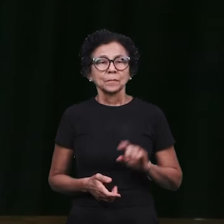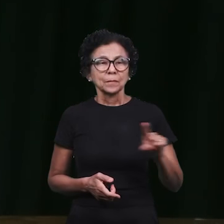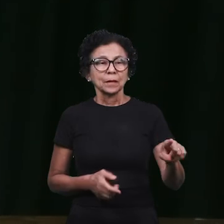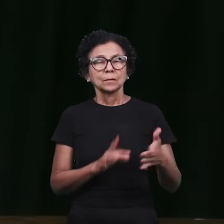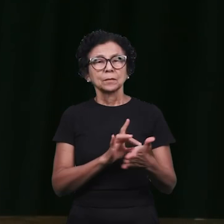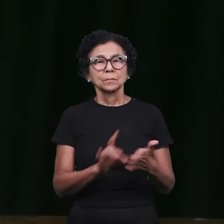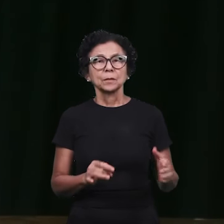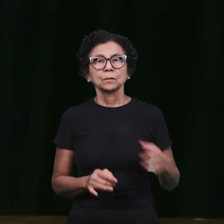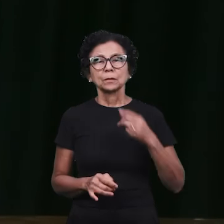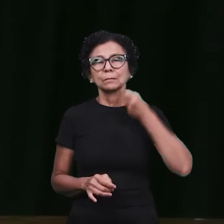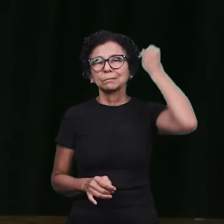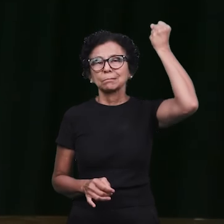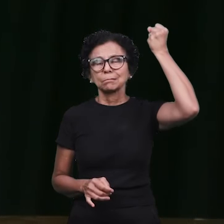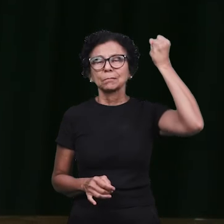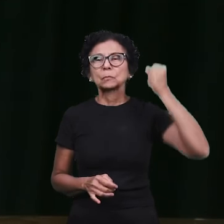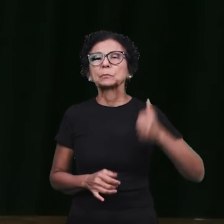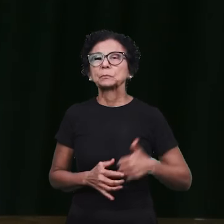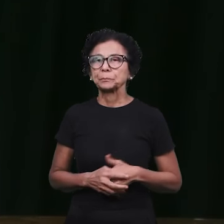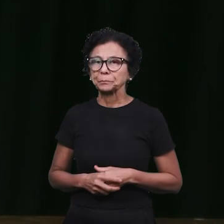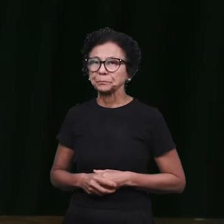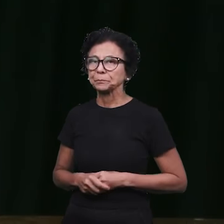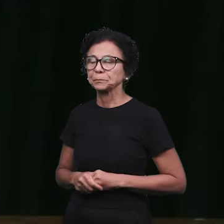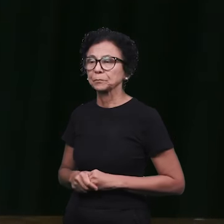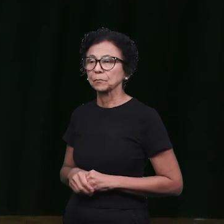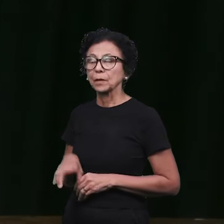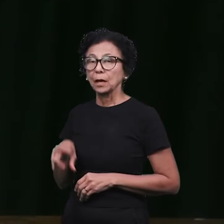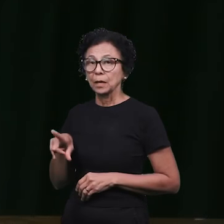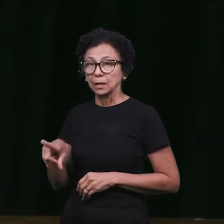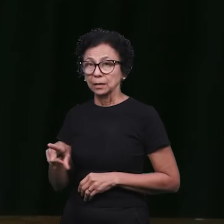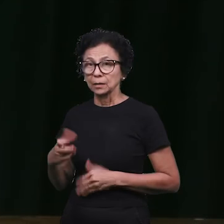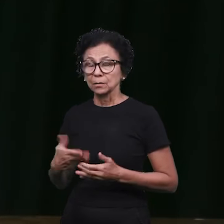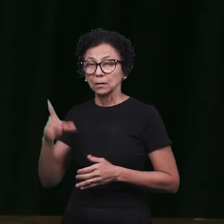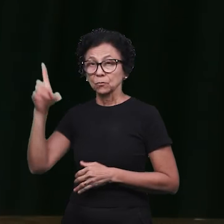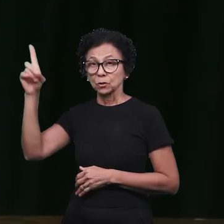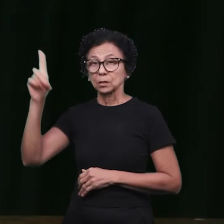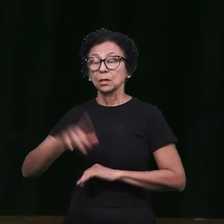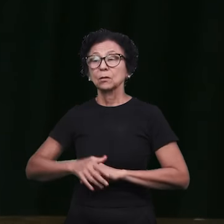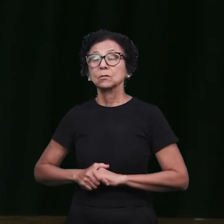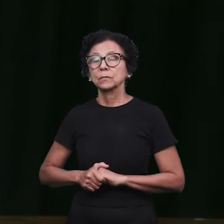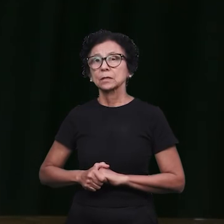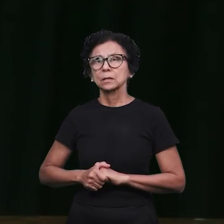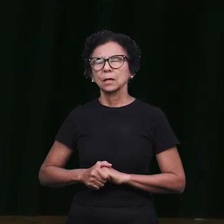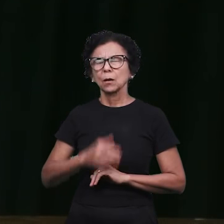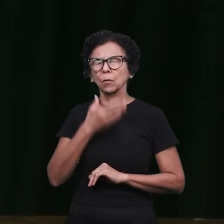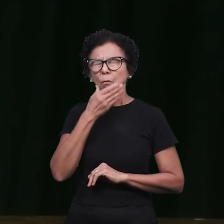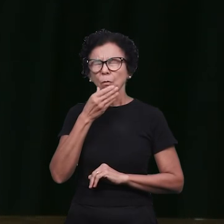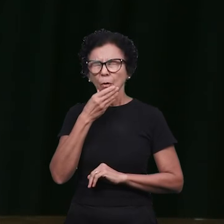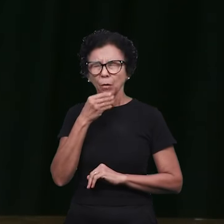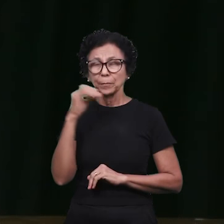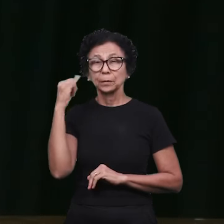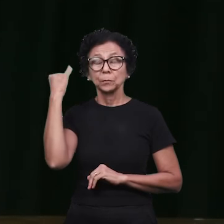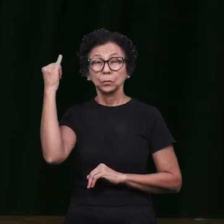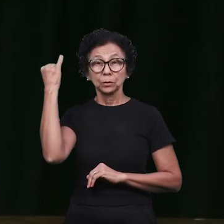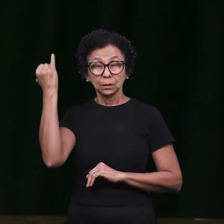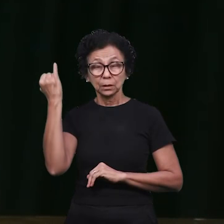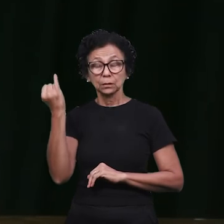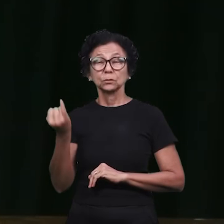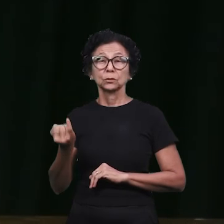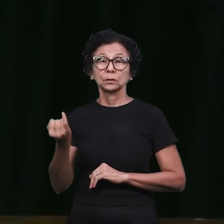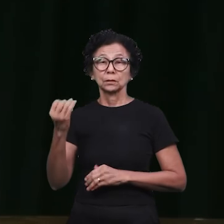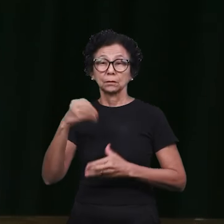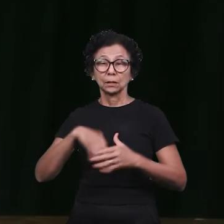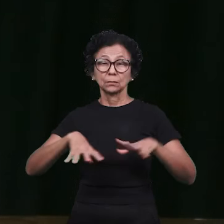Amã. Agora é importante nós entendermos o profético. O mundo está sobre o maligno.